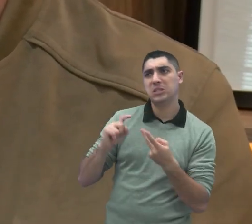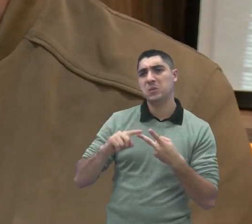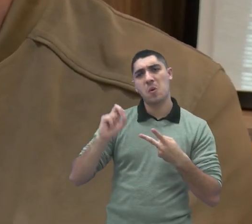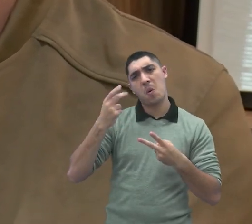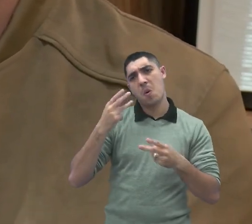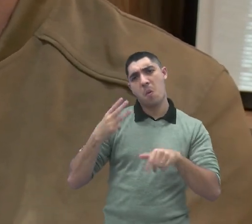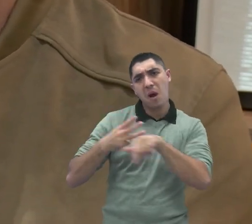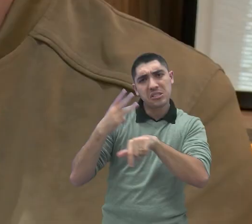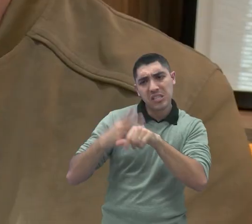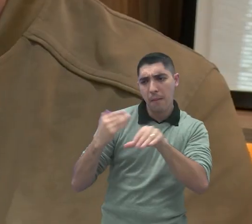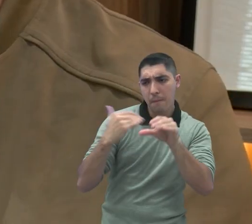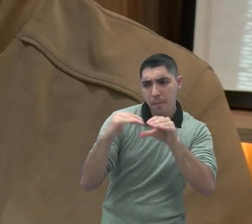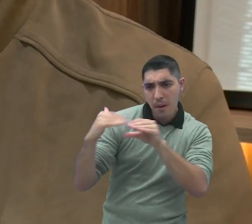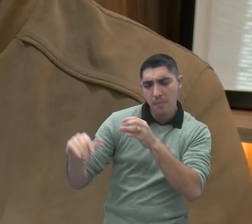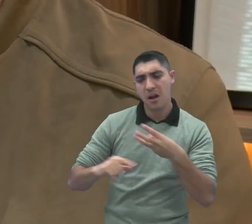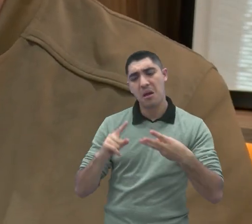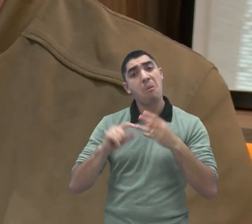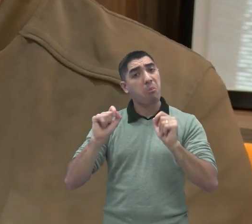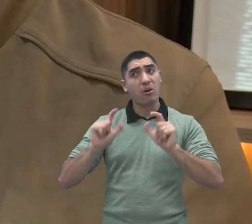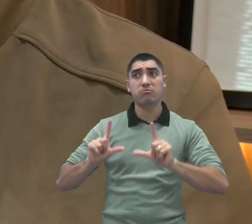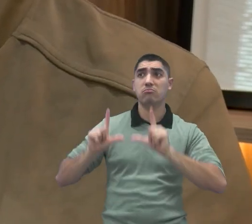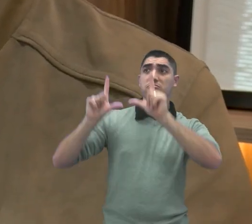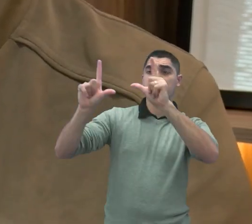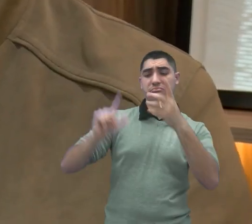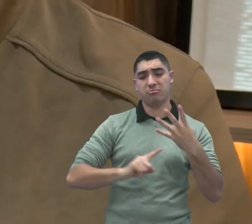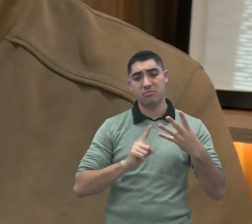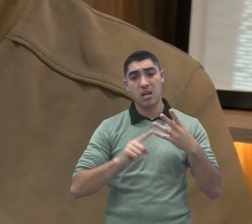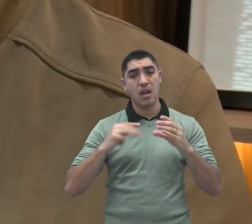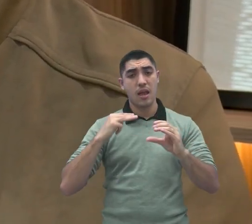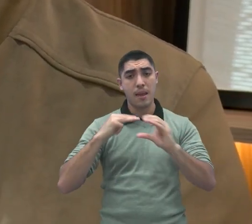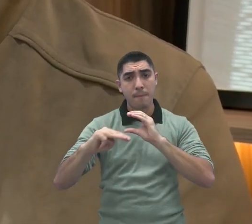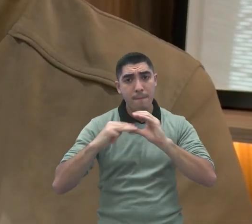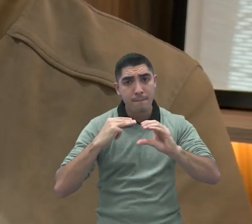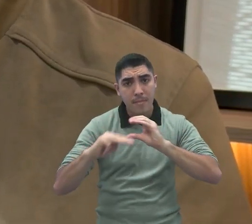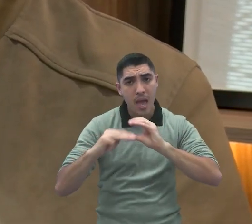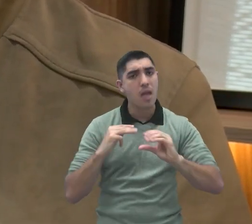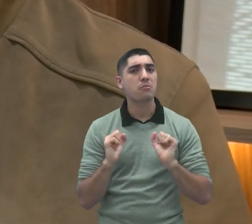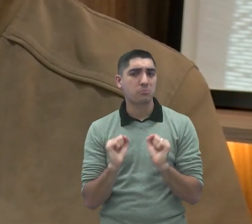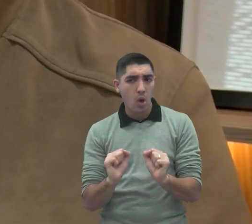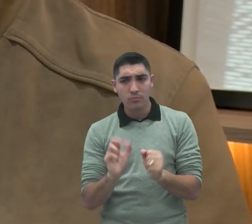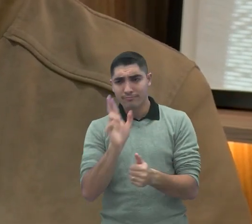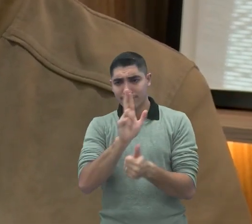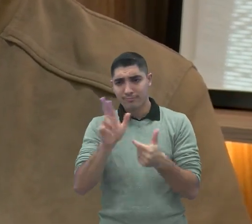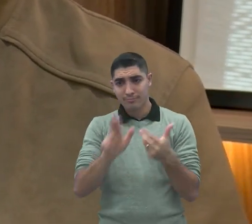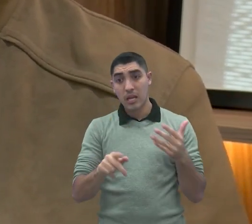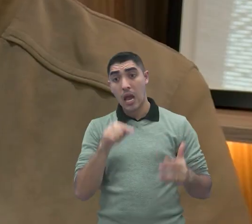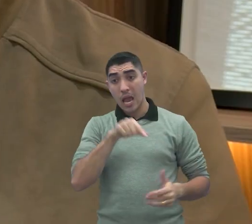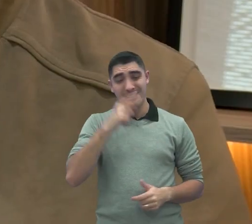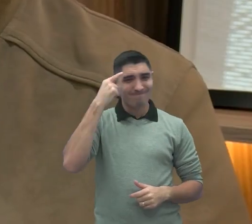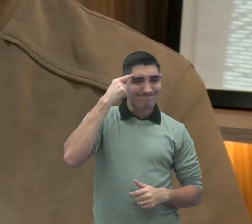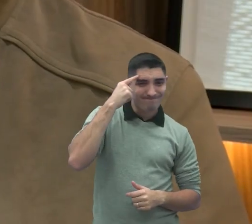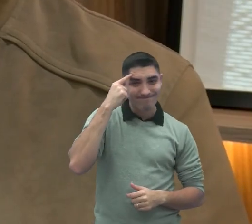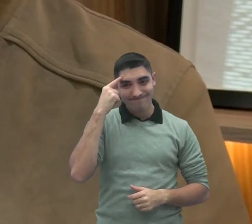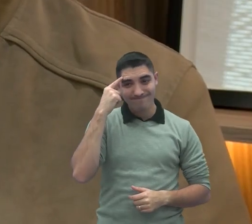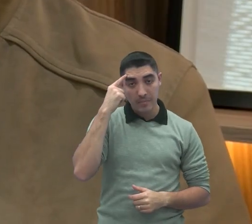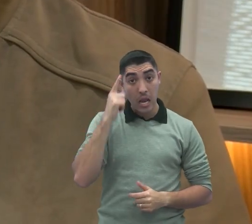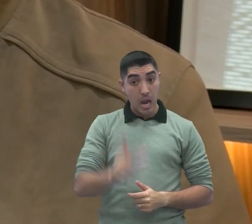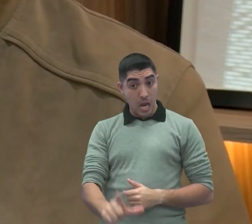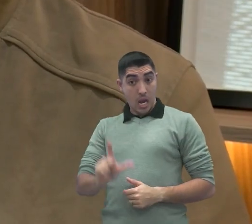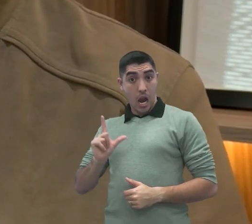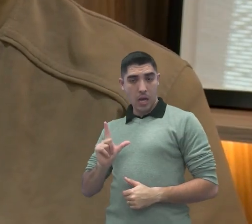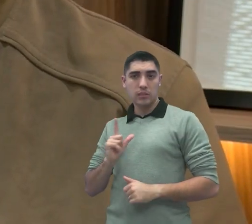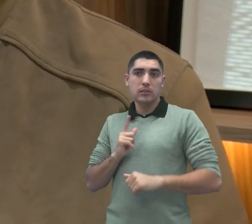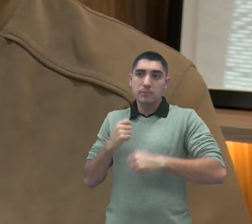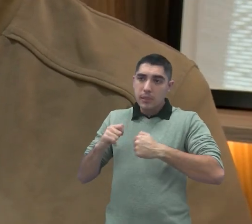distribuição do WhatsApp, pode ser por cartazes, pode ser por e-mail, ou seja, ele sempre está prevendo as situações antes que venham